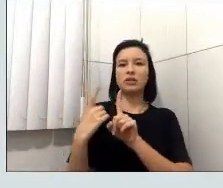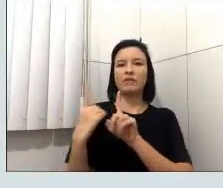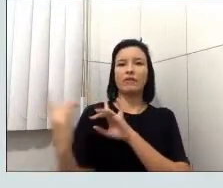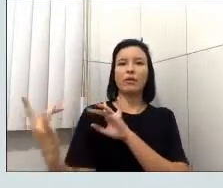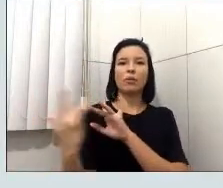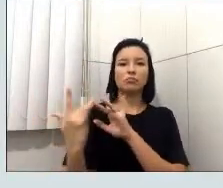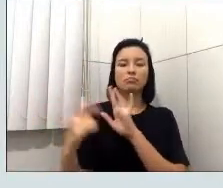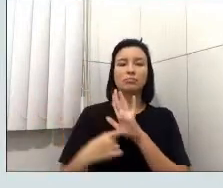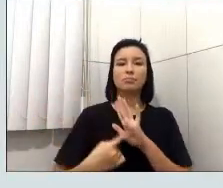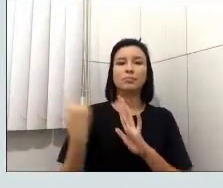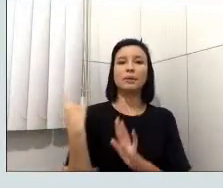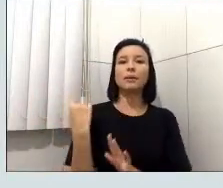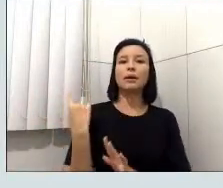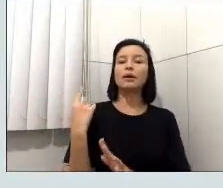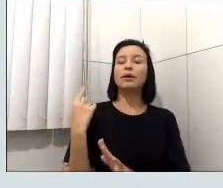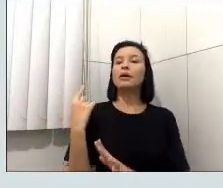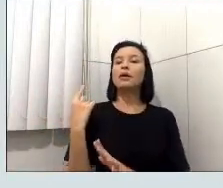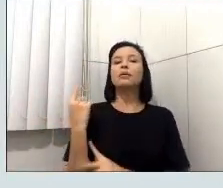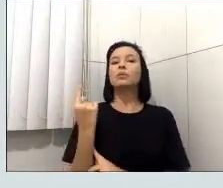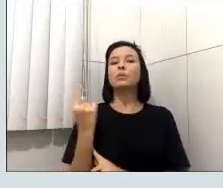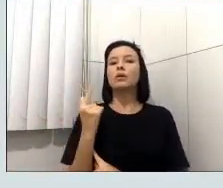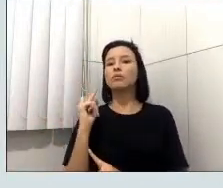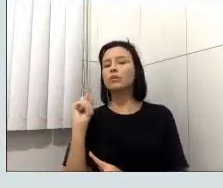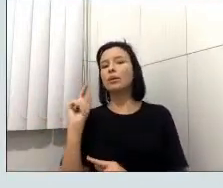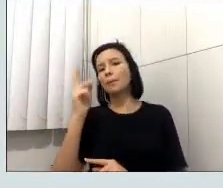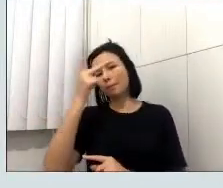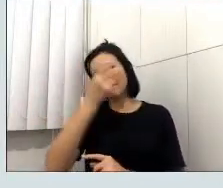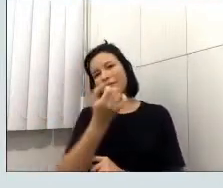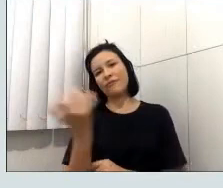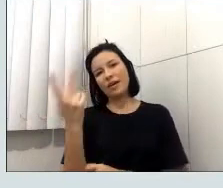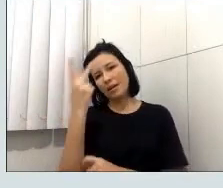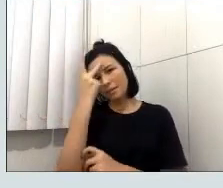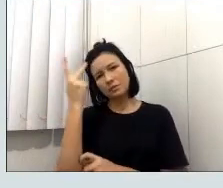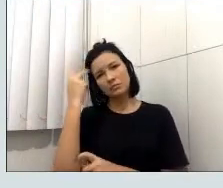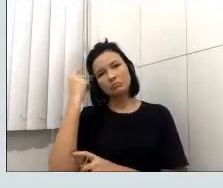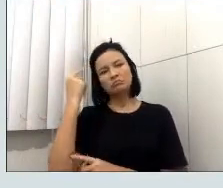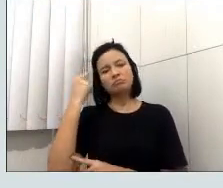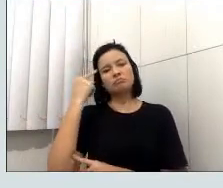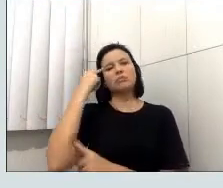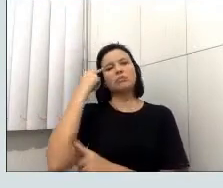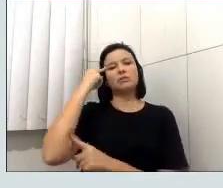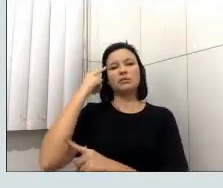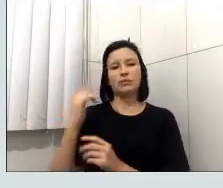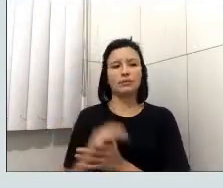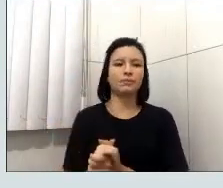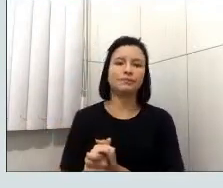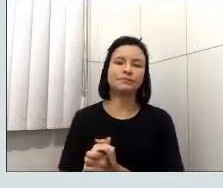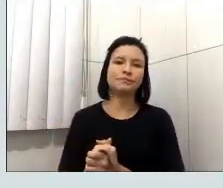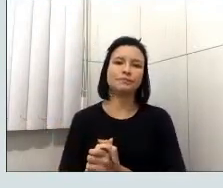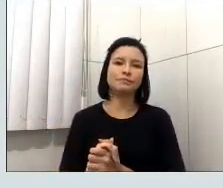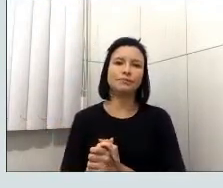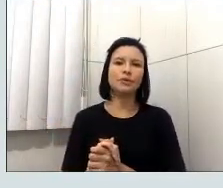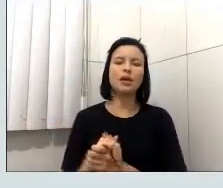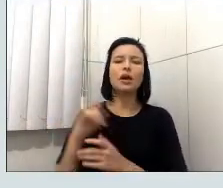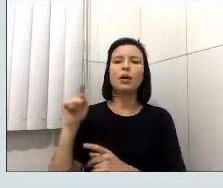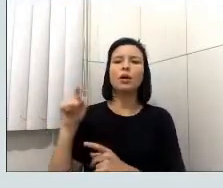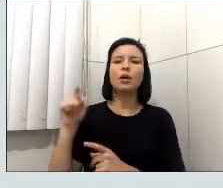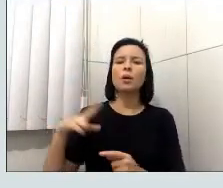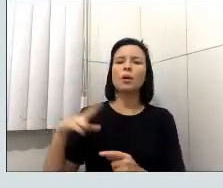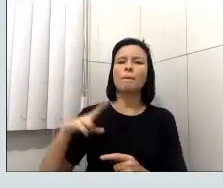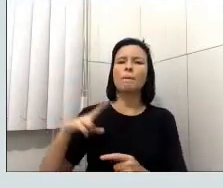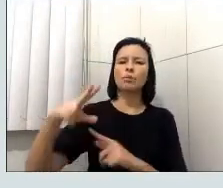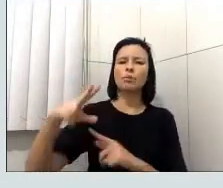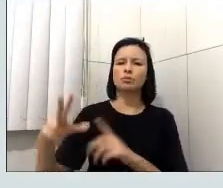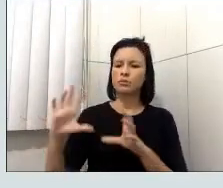que eles tiveram, que muita gente, quando vai pensar no contato que os portugueses tiveram com os